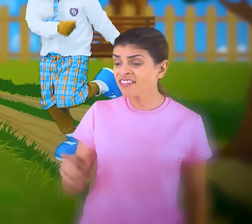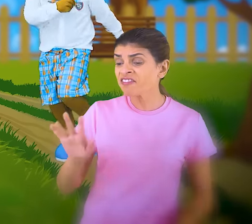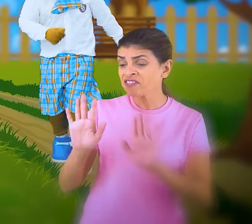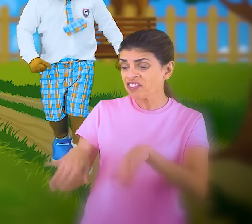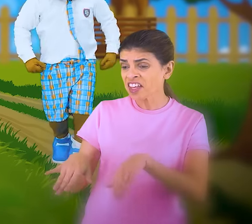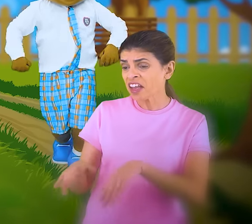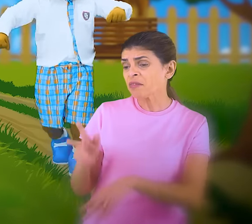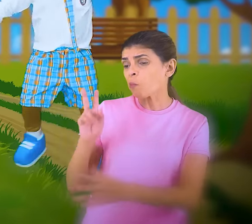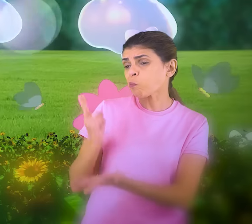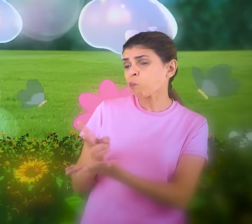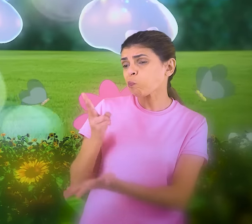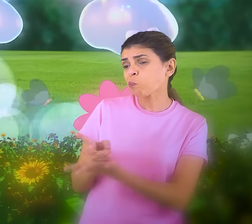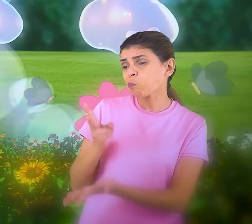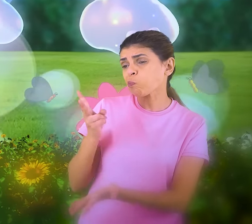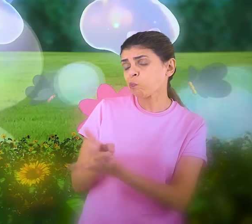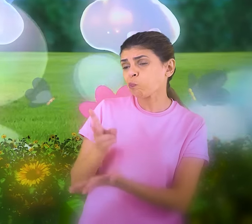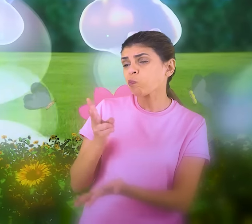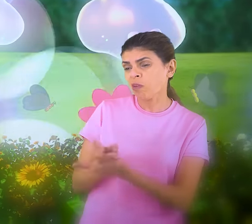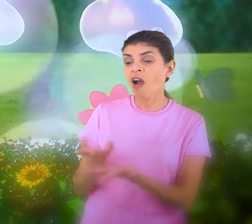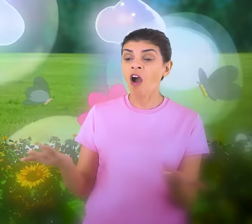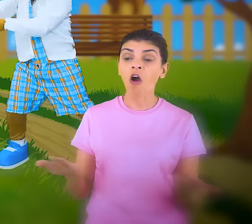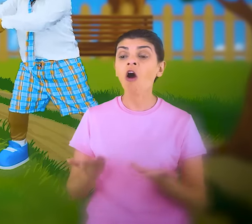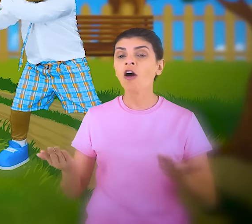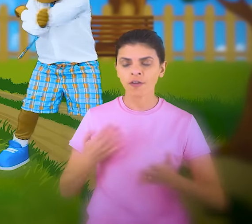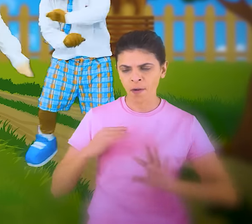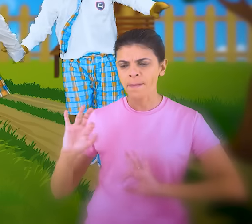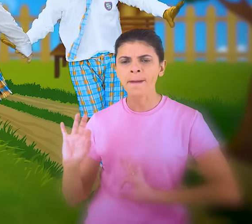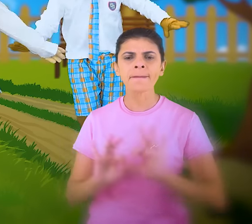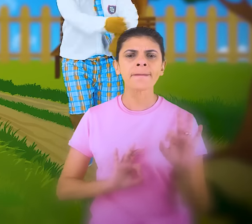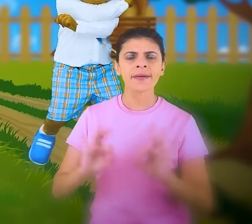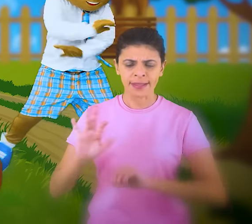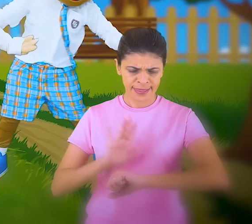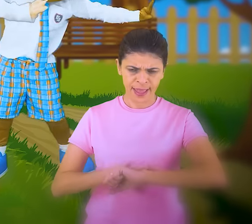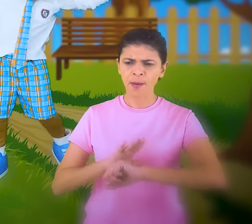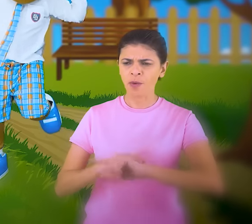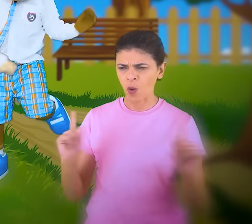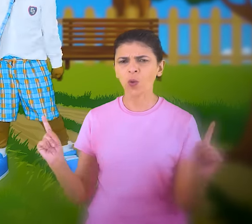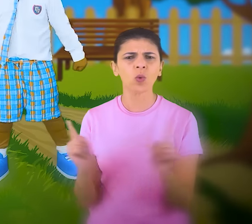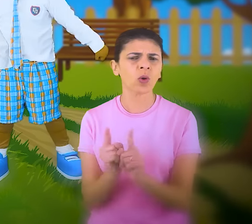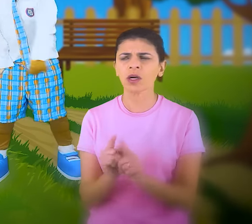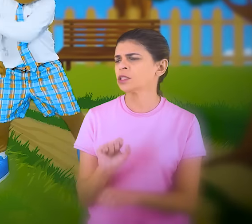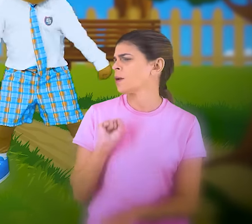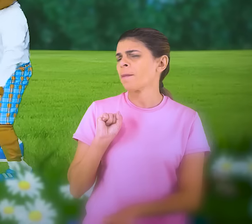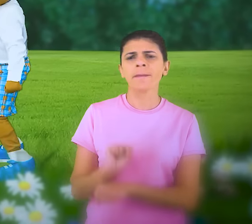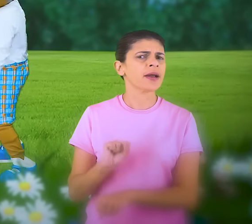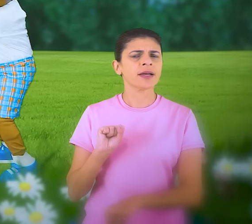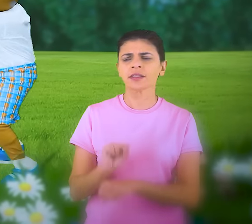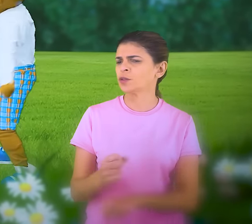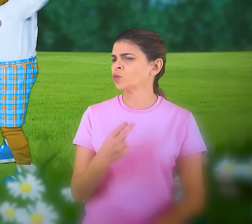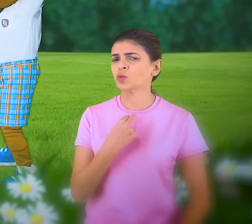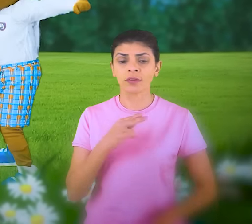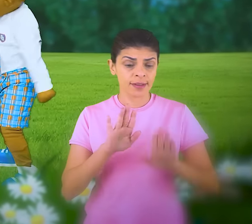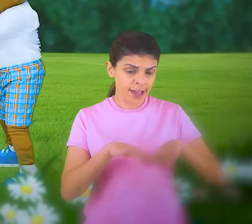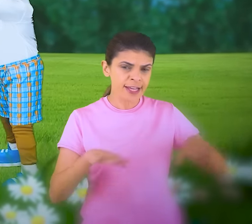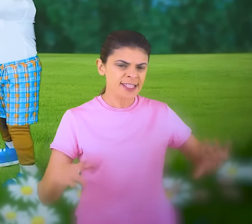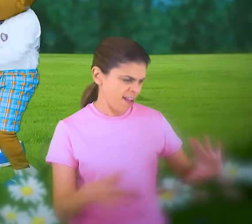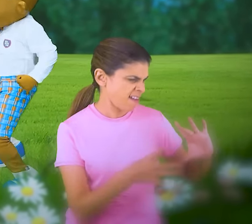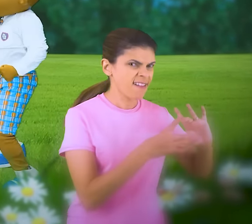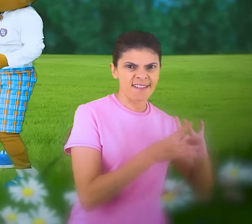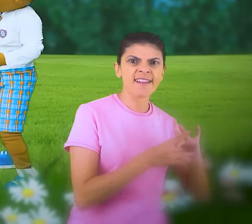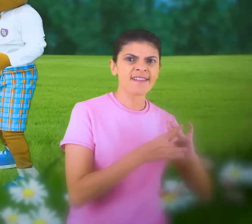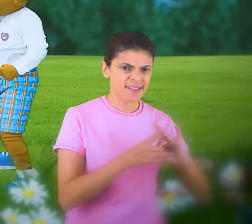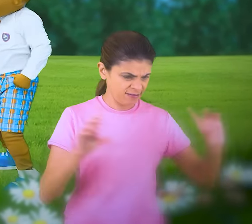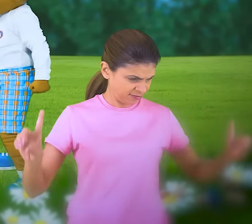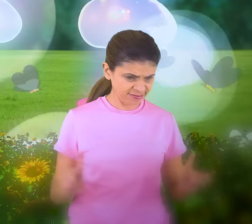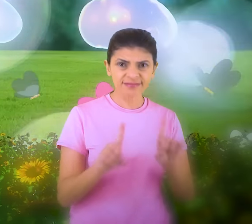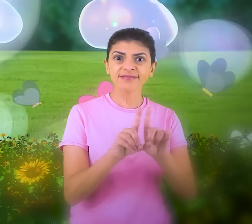ficar pra história, o plano é agora. O tempo é curto, não dá pra esperar. Crianças unidas, a força